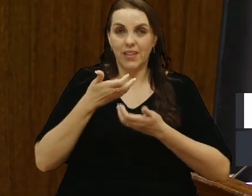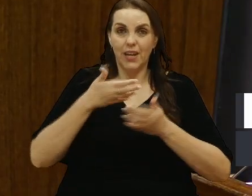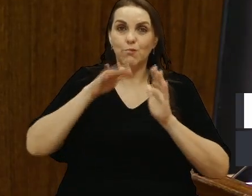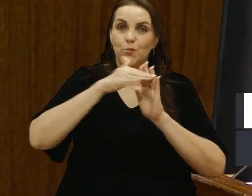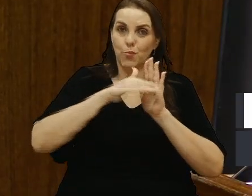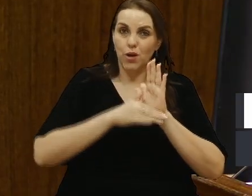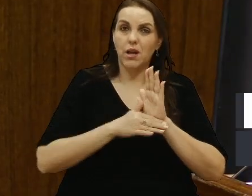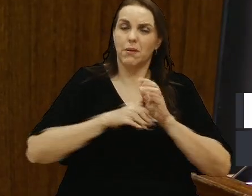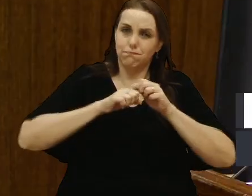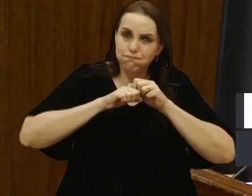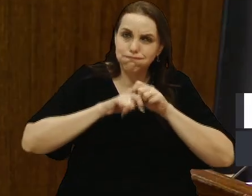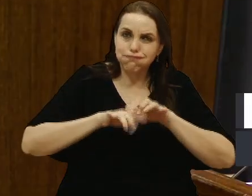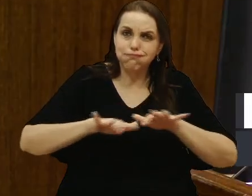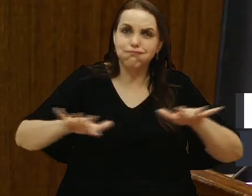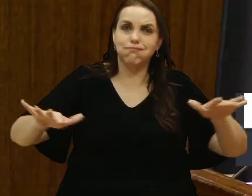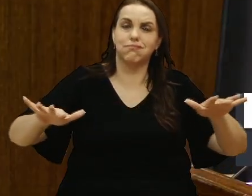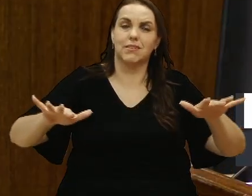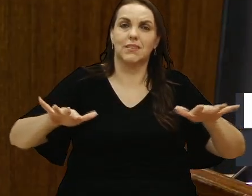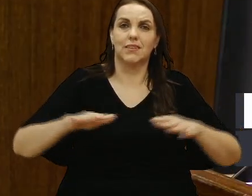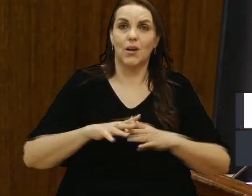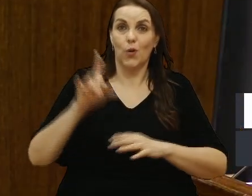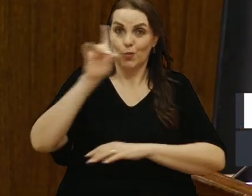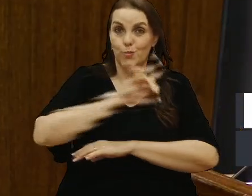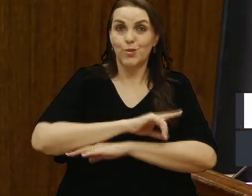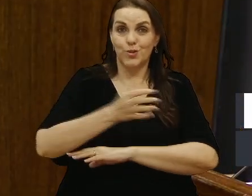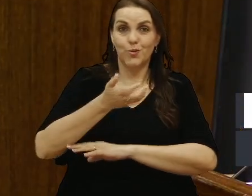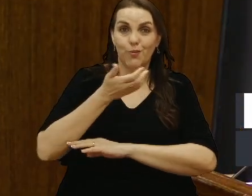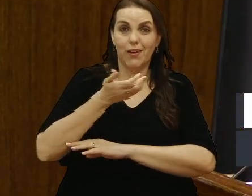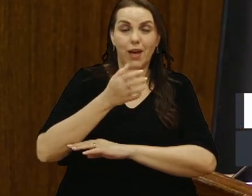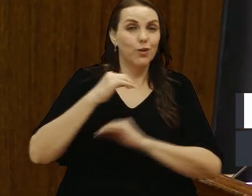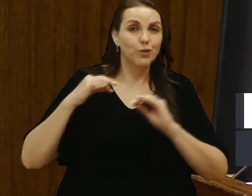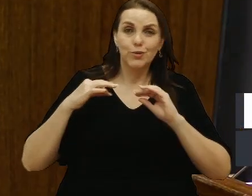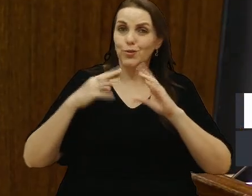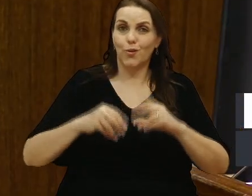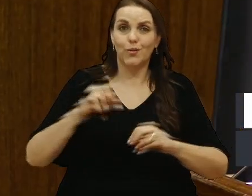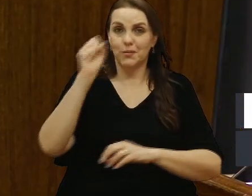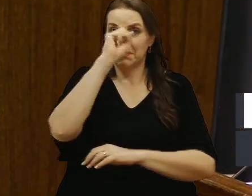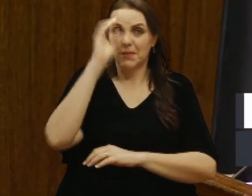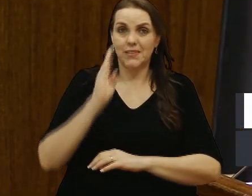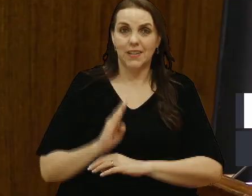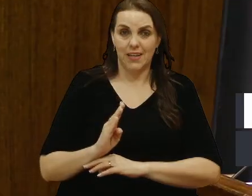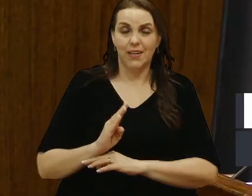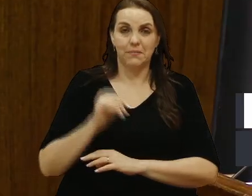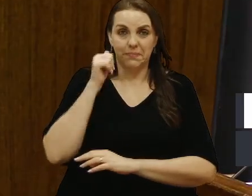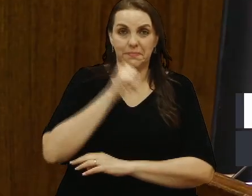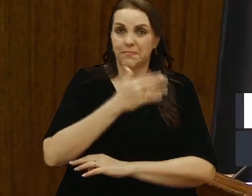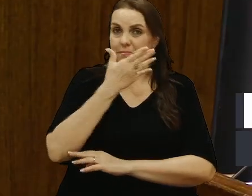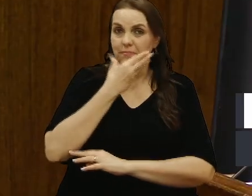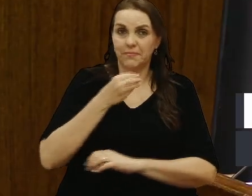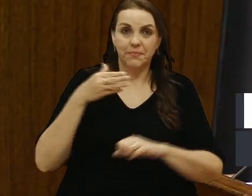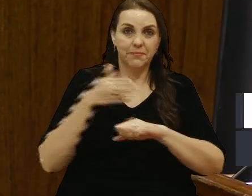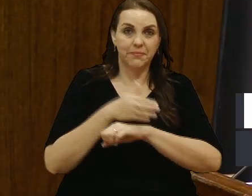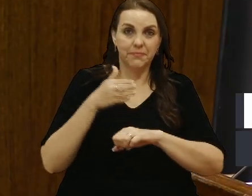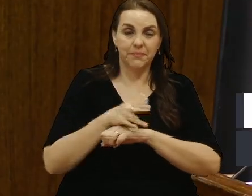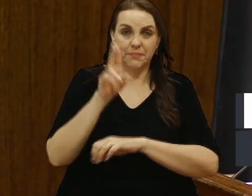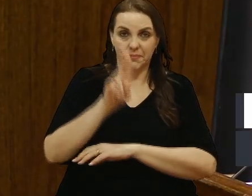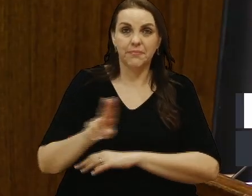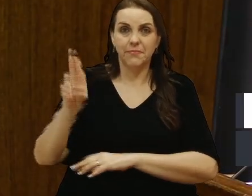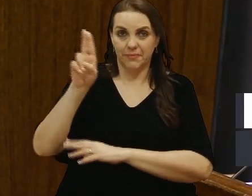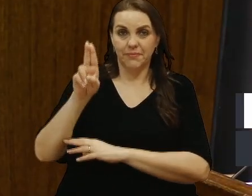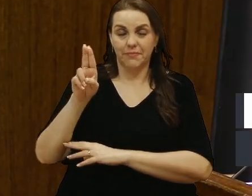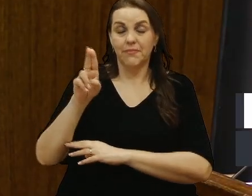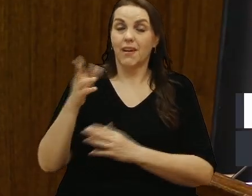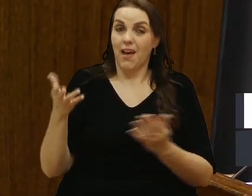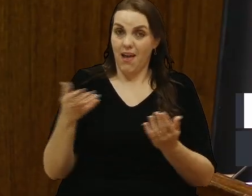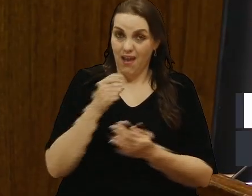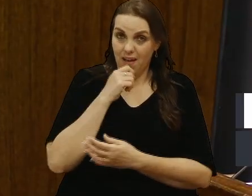se expandam cada vez mais. Um dia quero, né, que todo brasileiro e brasileira possa ingressar no ensino superior. Sabemos que isso ainda está distante,